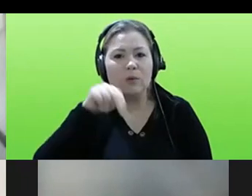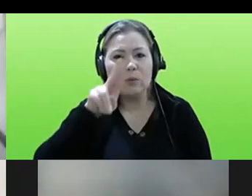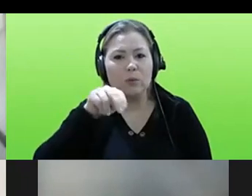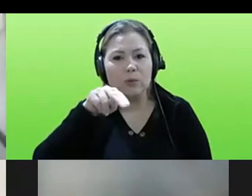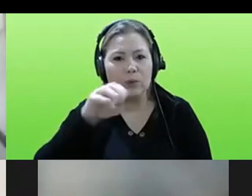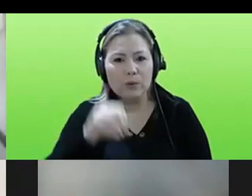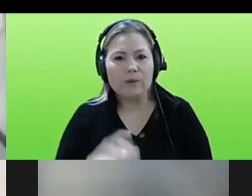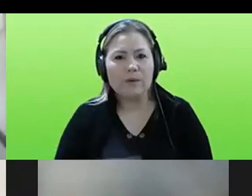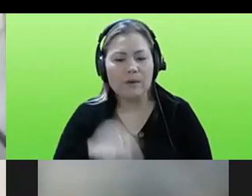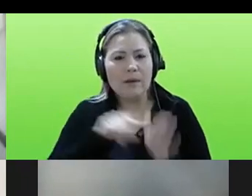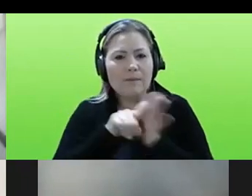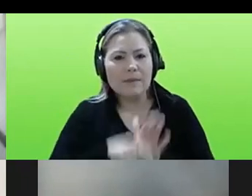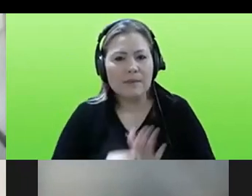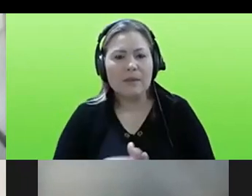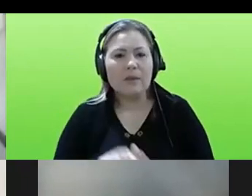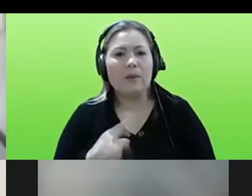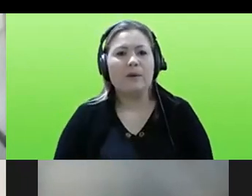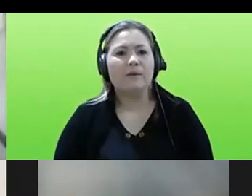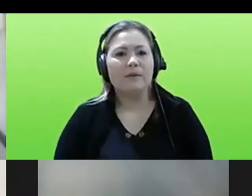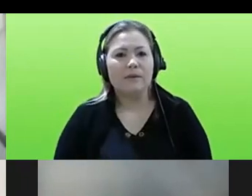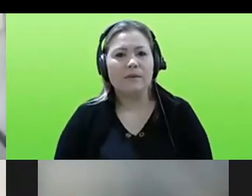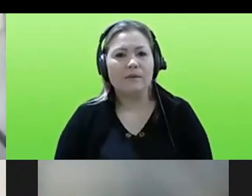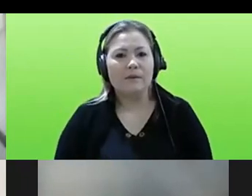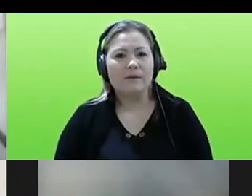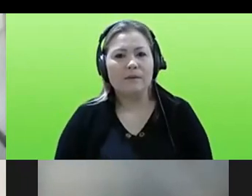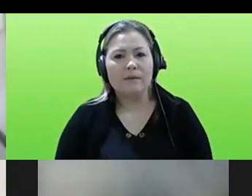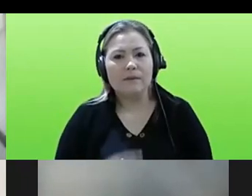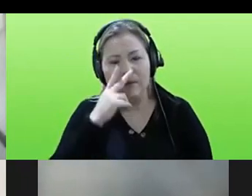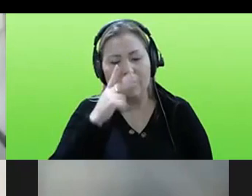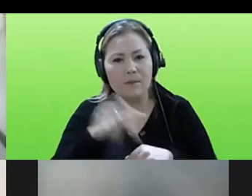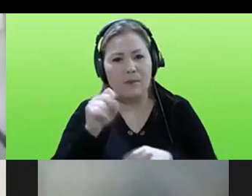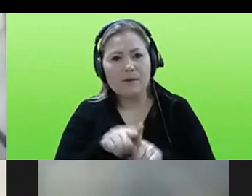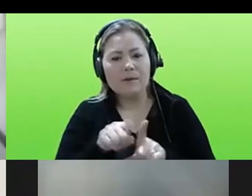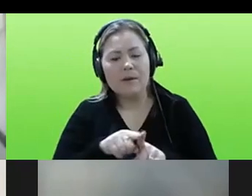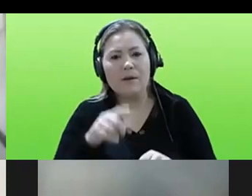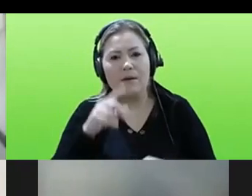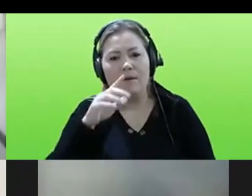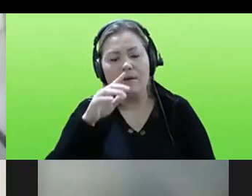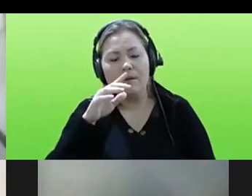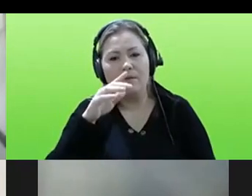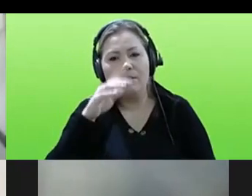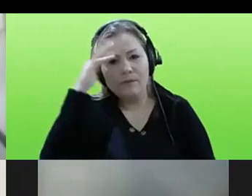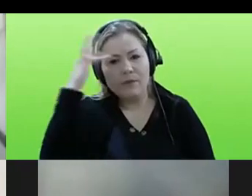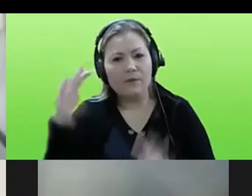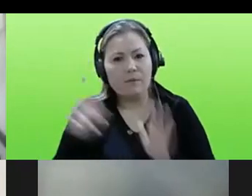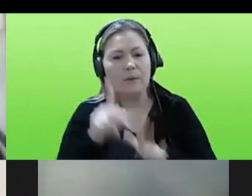sou pesquisador de pós-doc no PPG Filosofia da PUC.